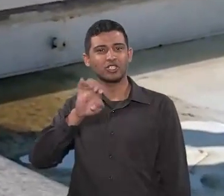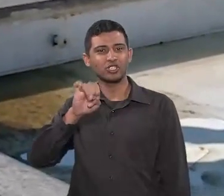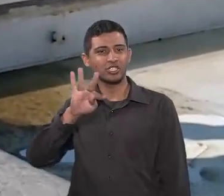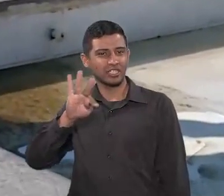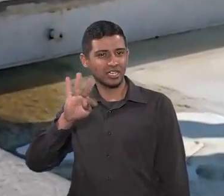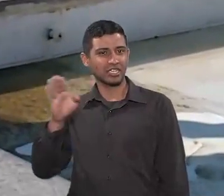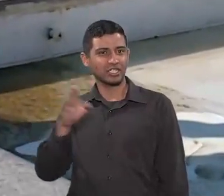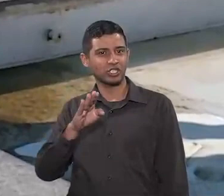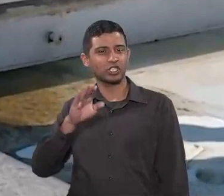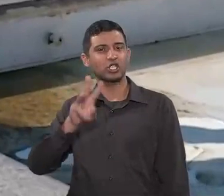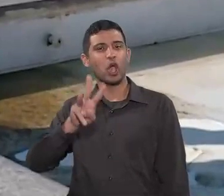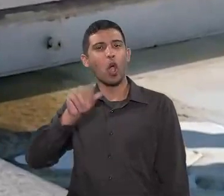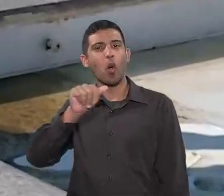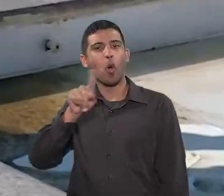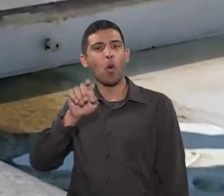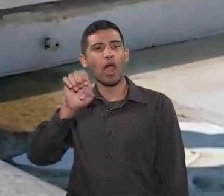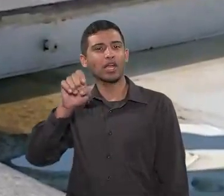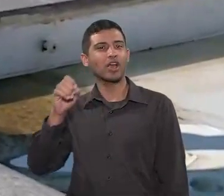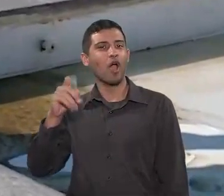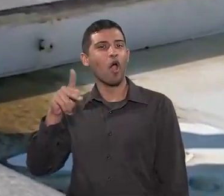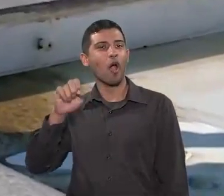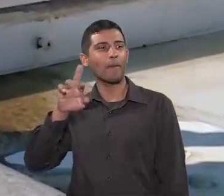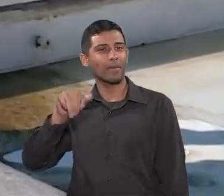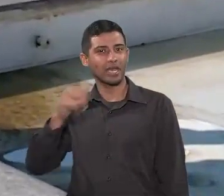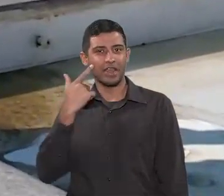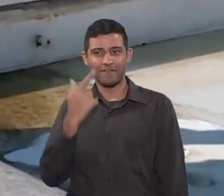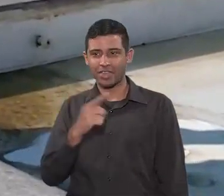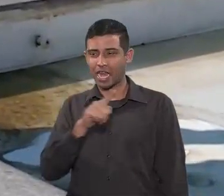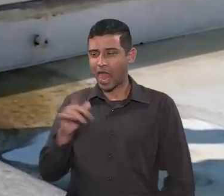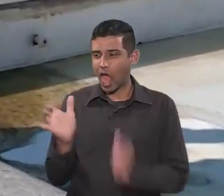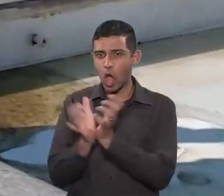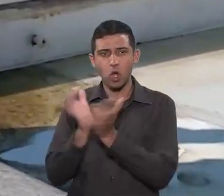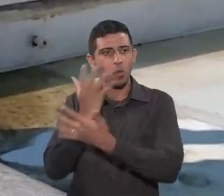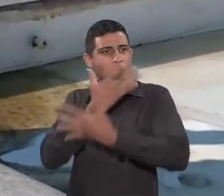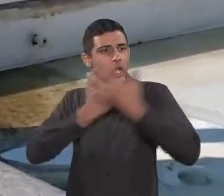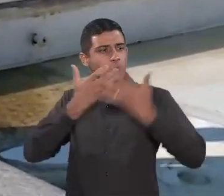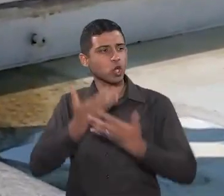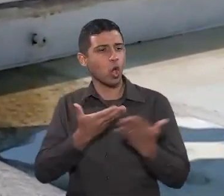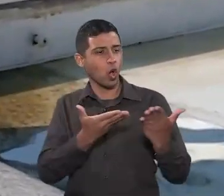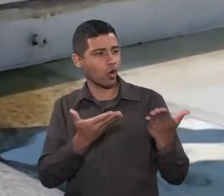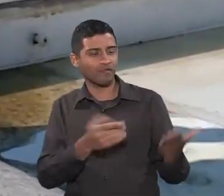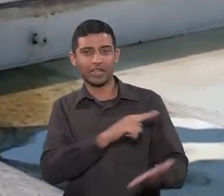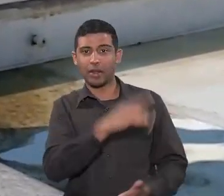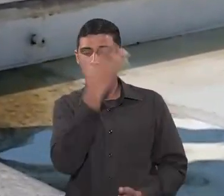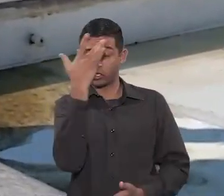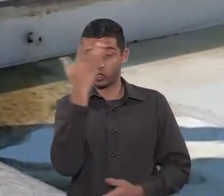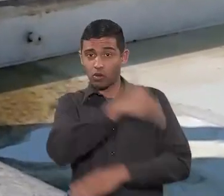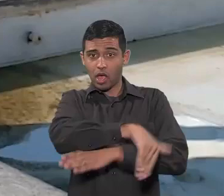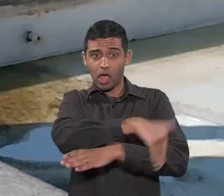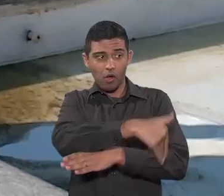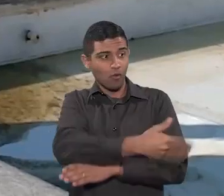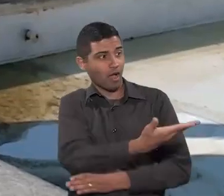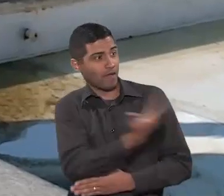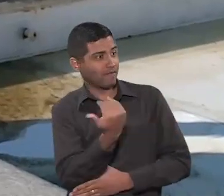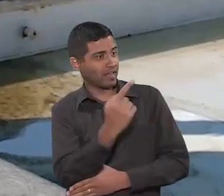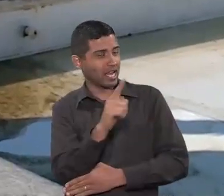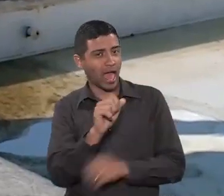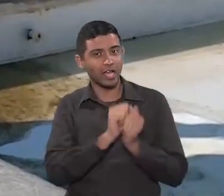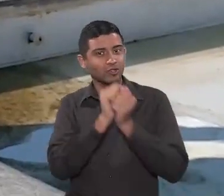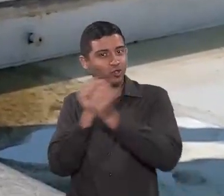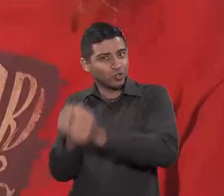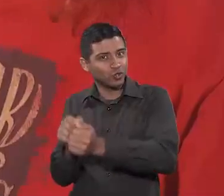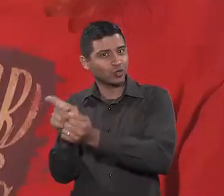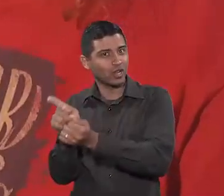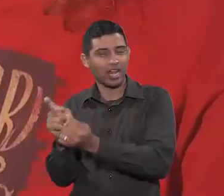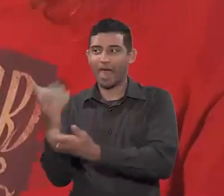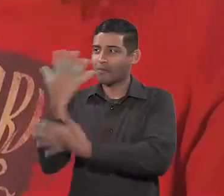em que os cantores de ópera convidariam a população de rua para participar dessas óperas, desses espetáculos,